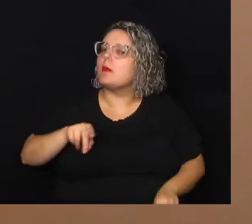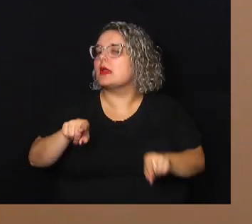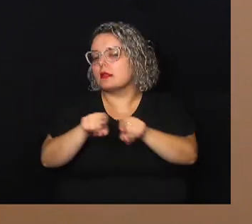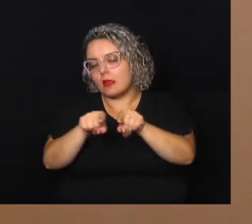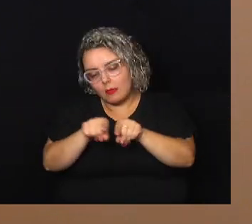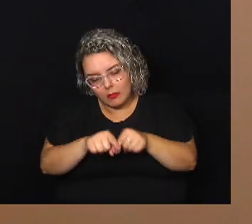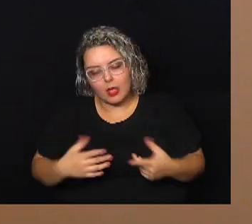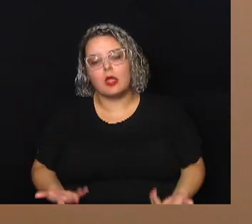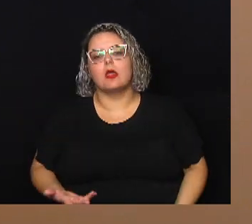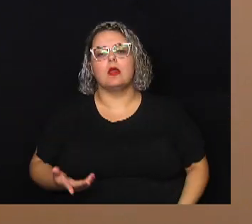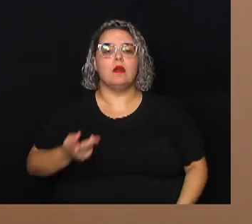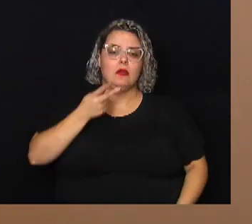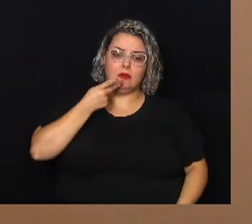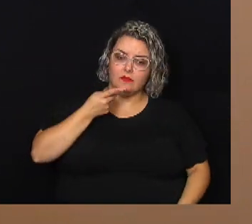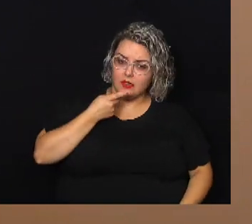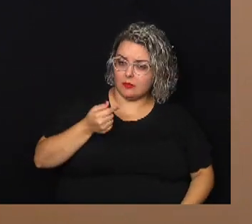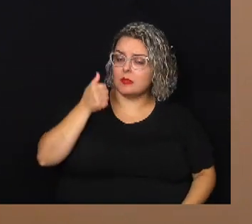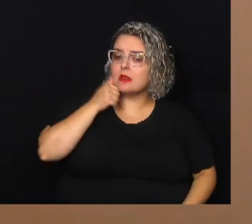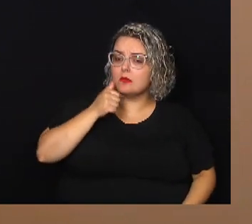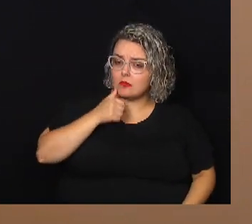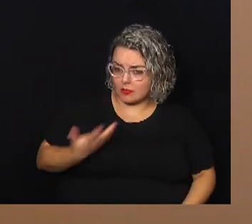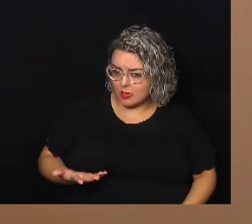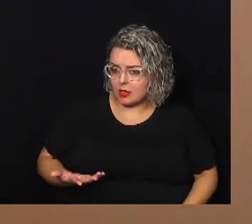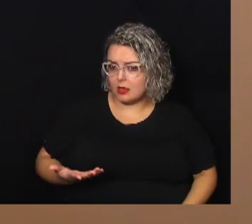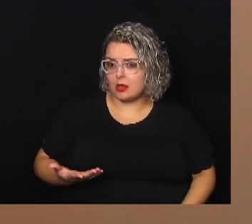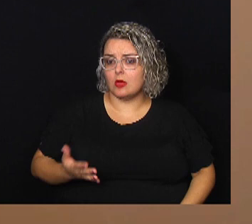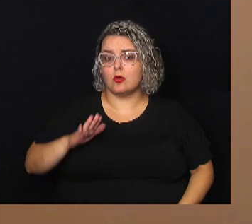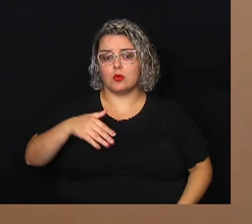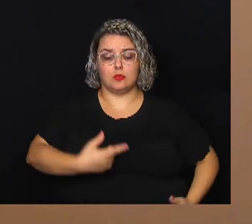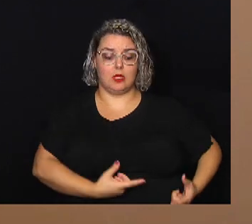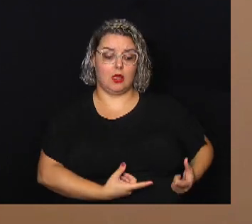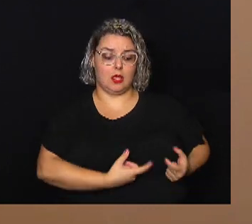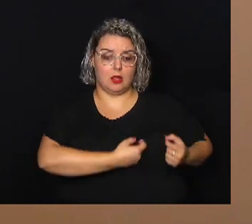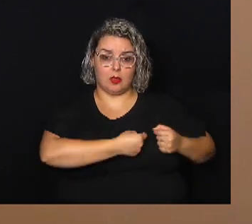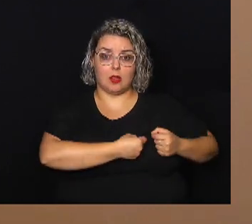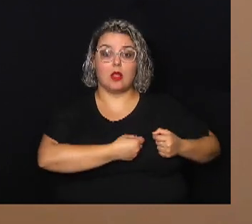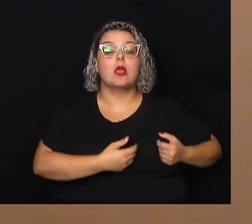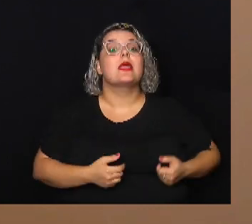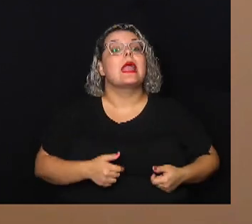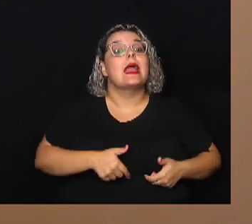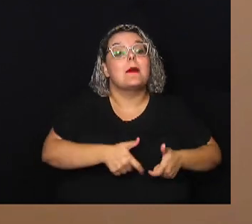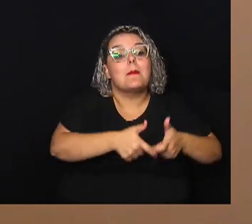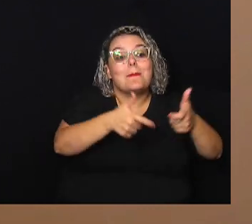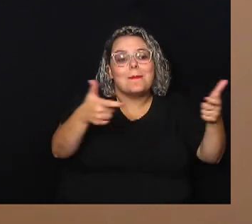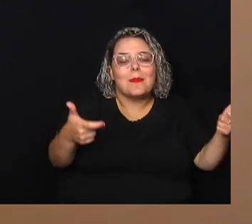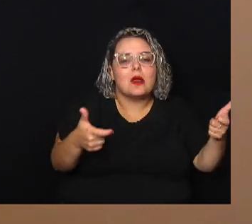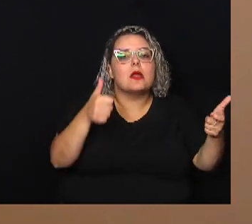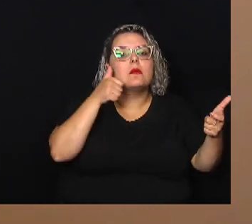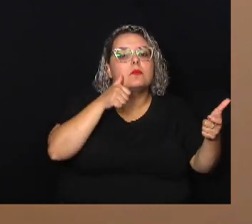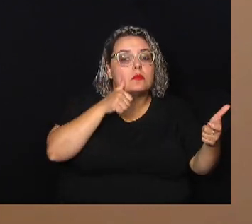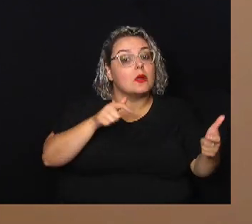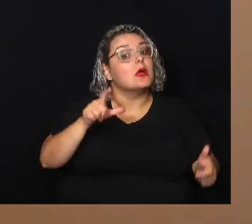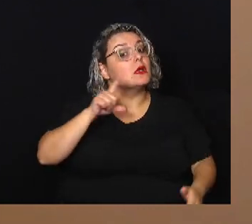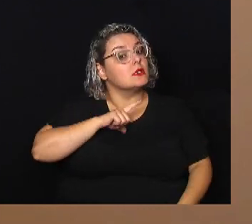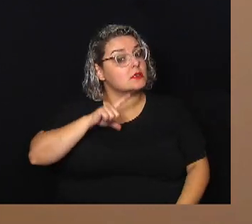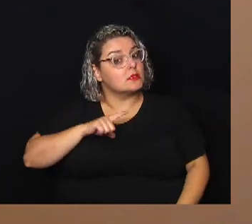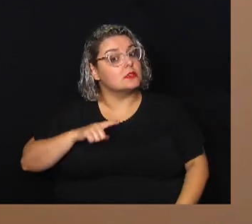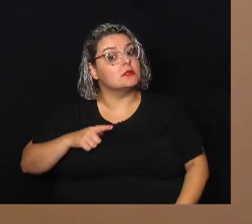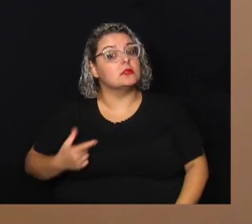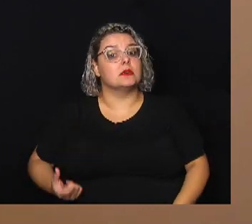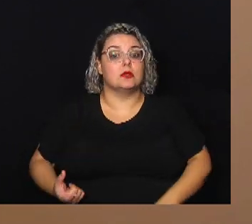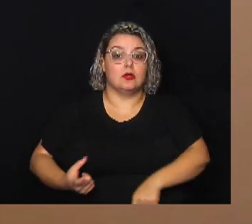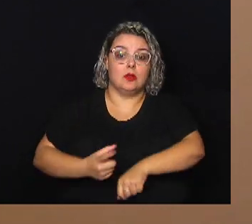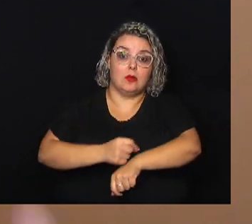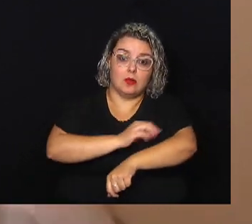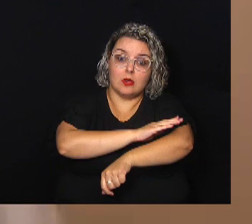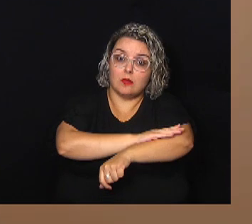autoexame para a mulher, porque nós focamos no câncer de mama, que é o câncer mais comum na mulher, mas a gente tem, por exemplo, o câncer de pele,